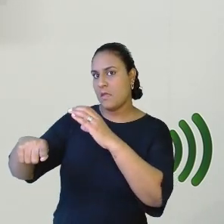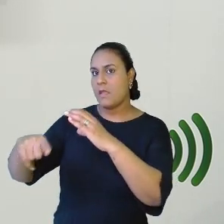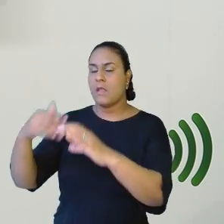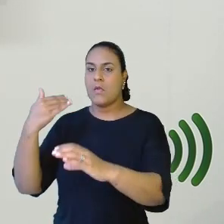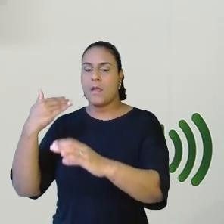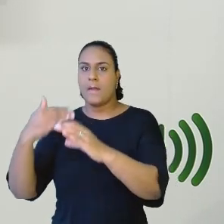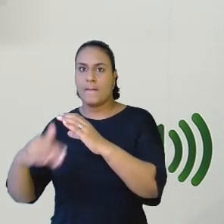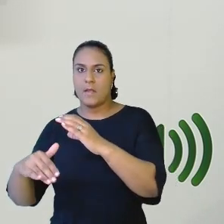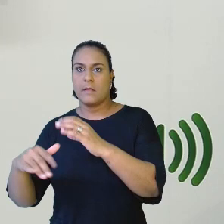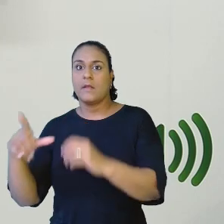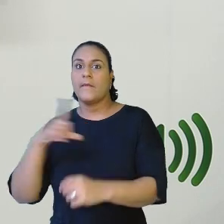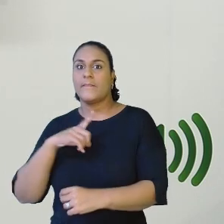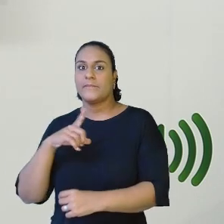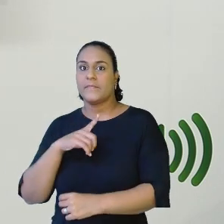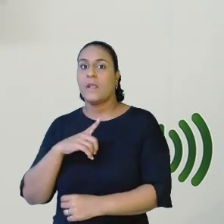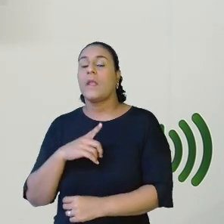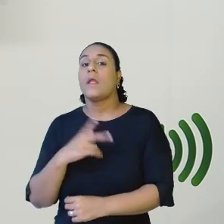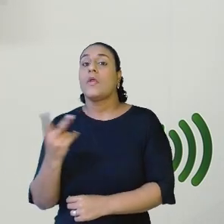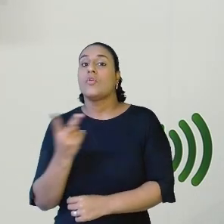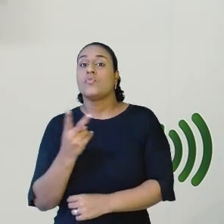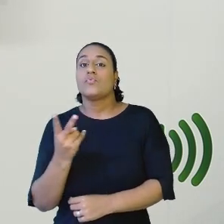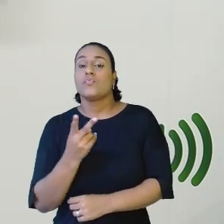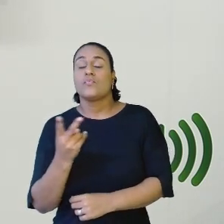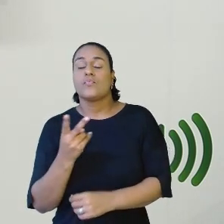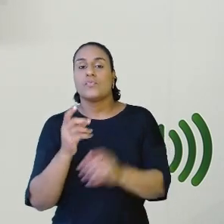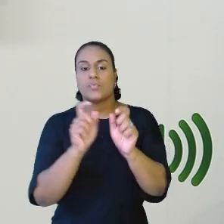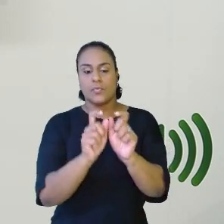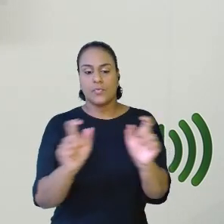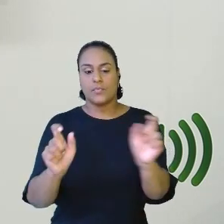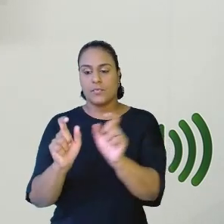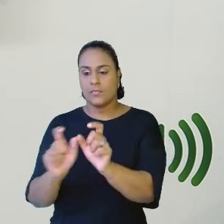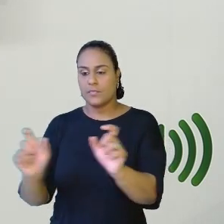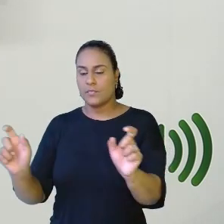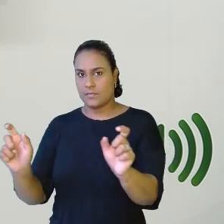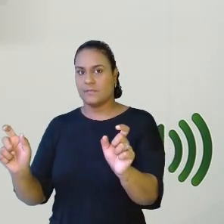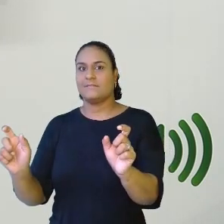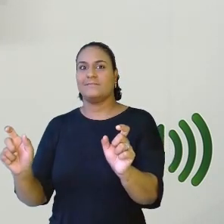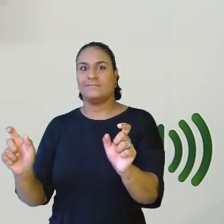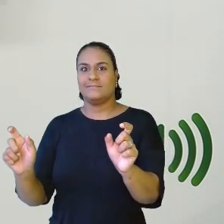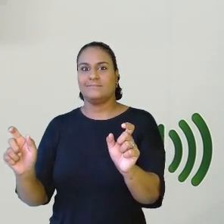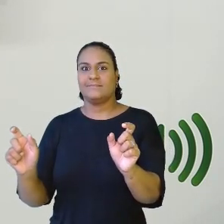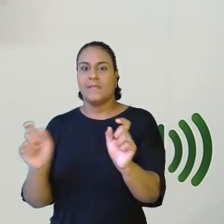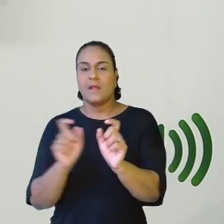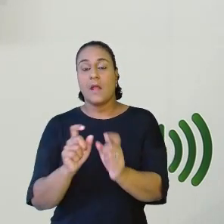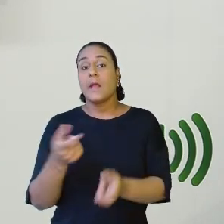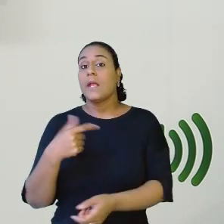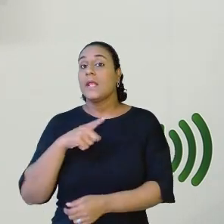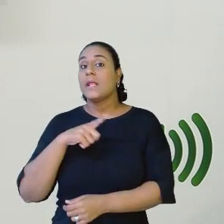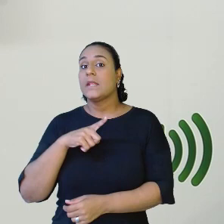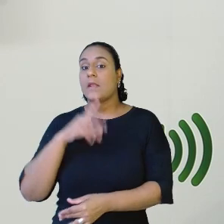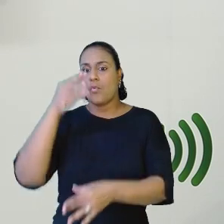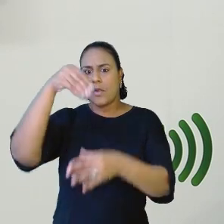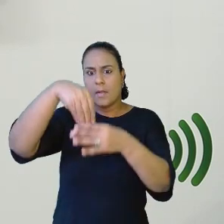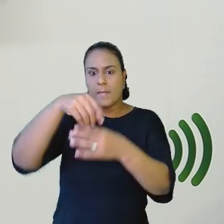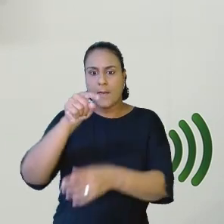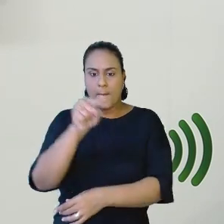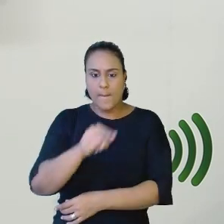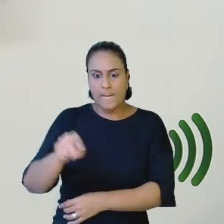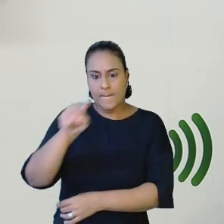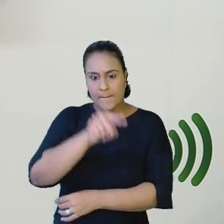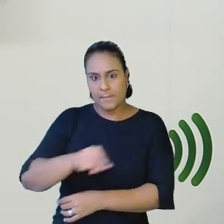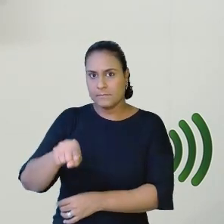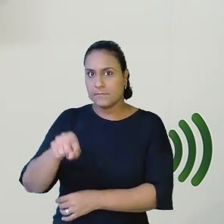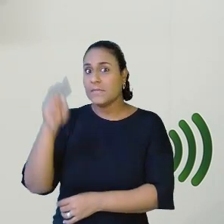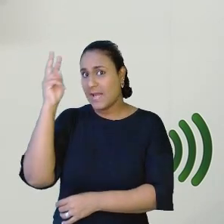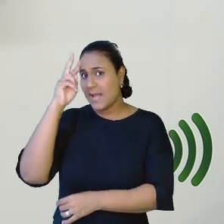é formado por duas sequências de caracteres separadas pelo símbolo arroba. Olha aquele símbolo que a gente viu